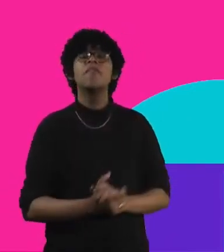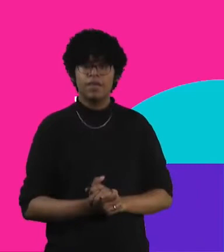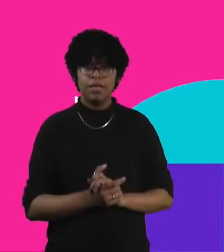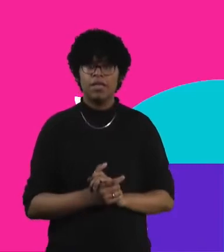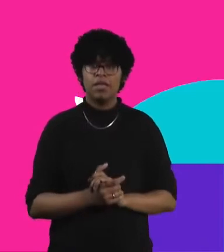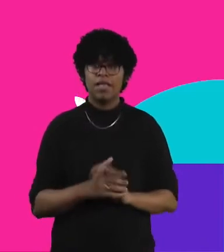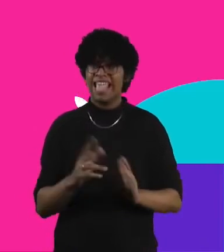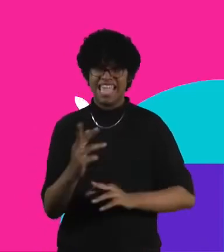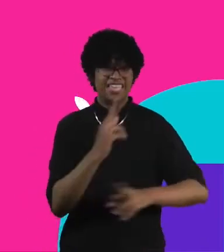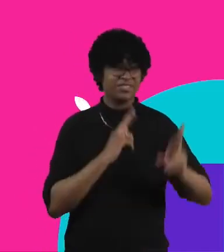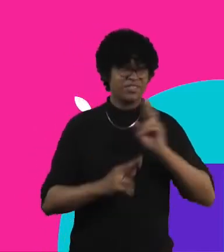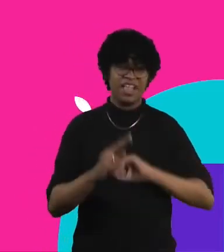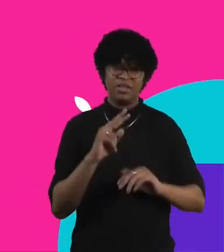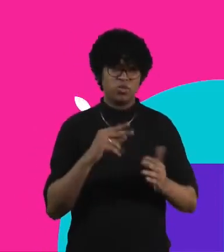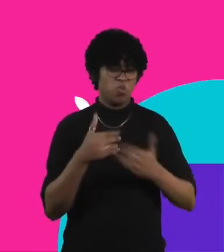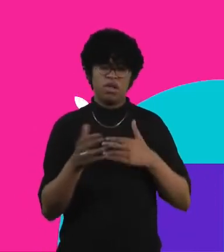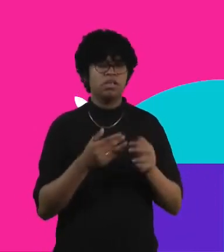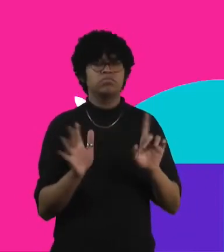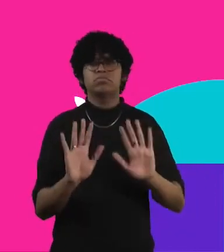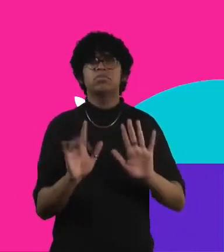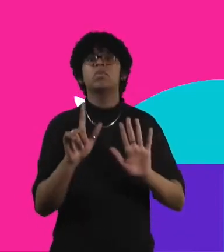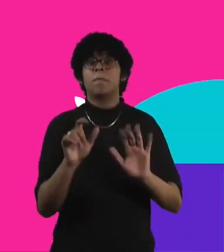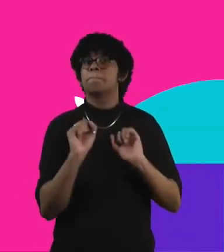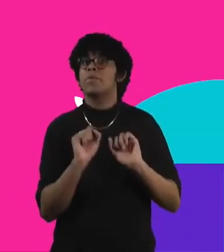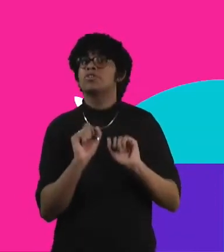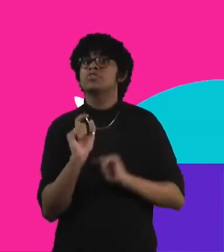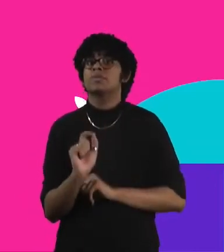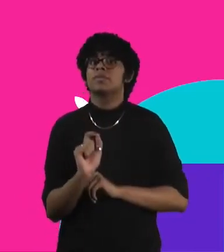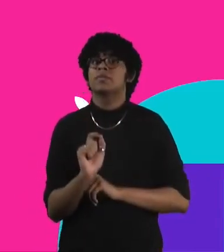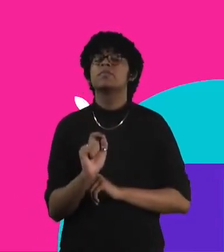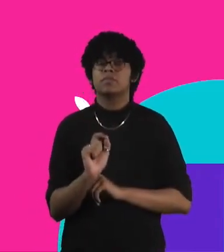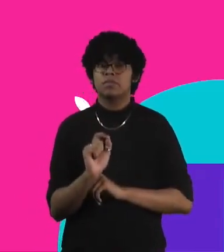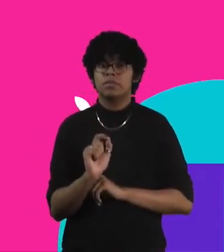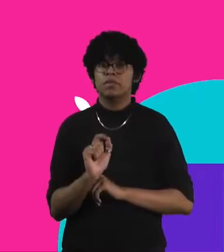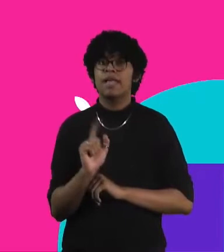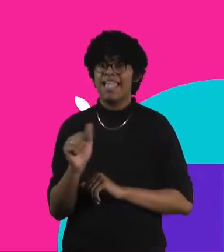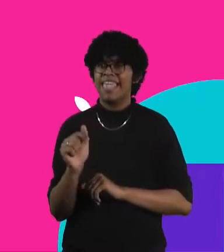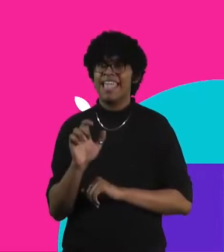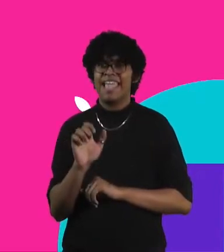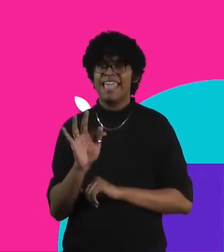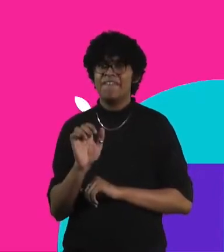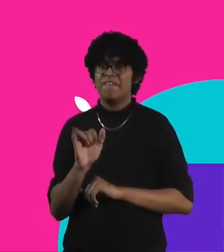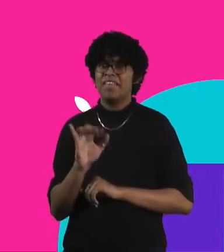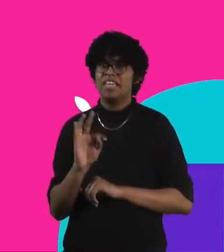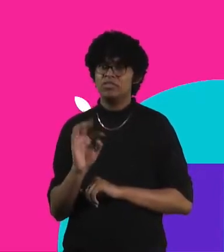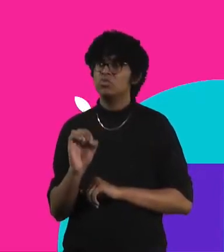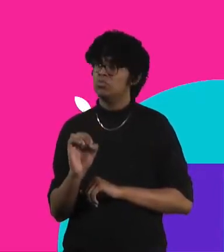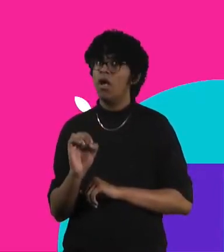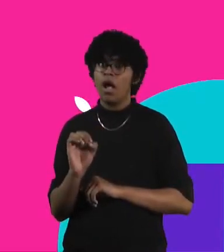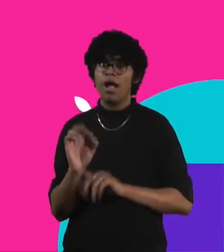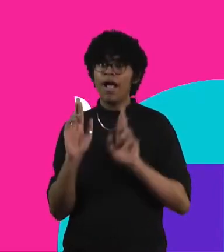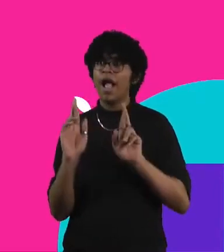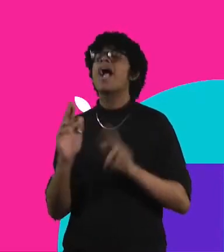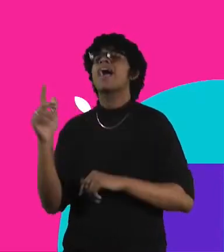de resultado, né? Ele pode ser visto para nós como os efeitos finais ou as mudanças desejadas